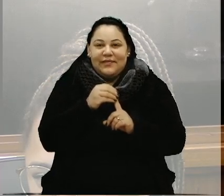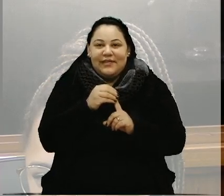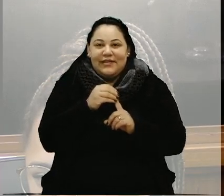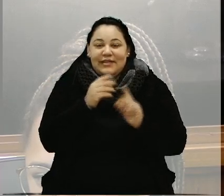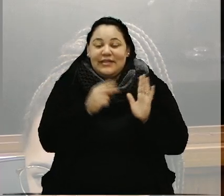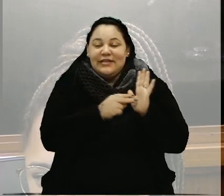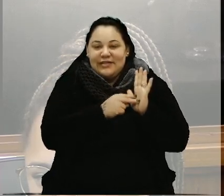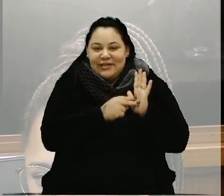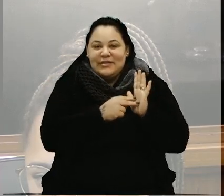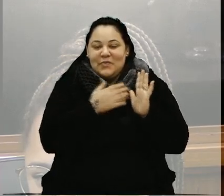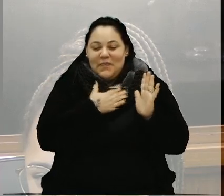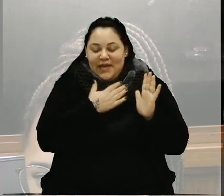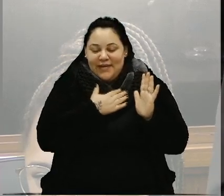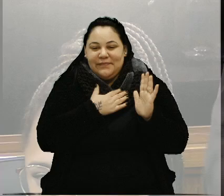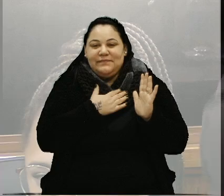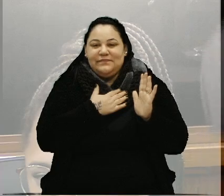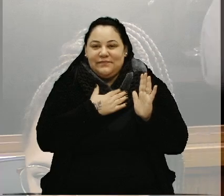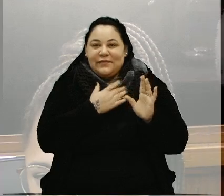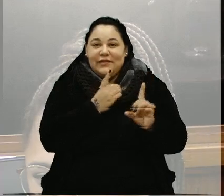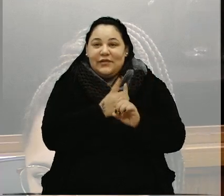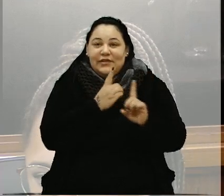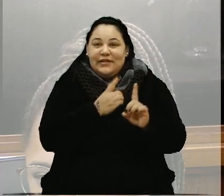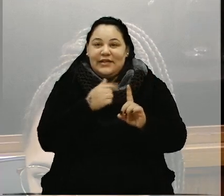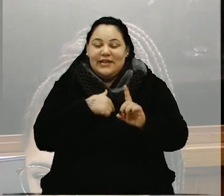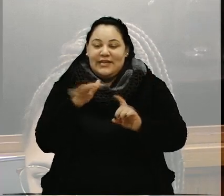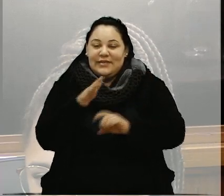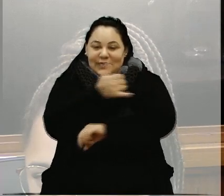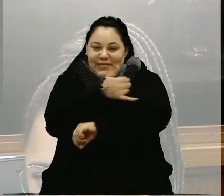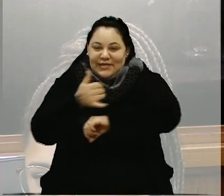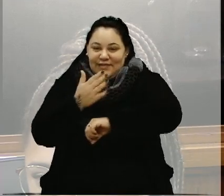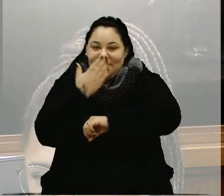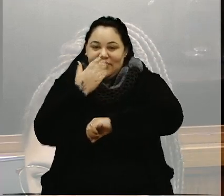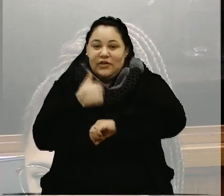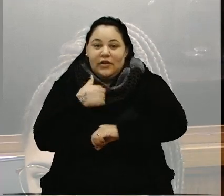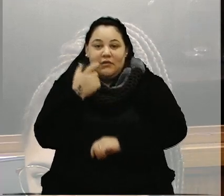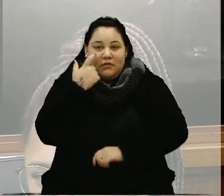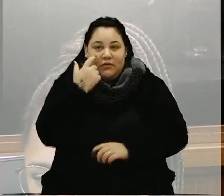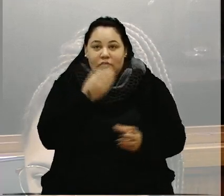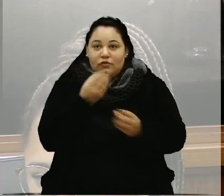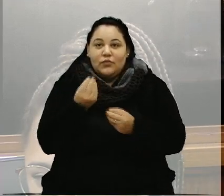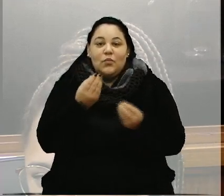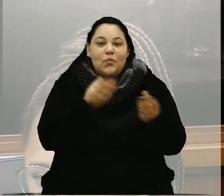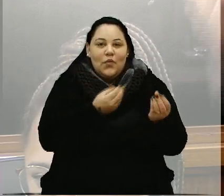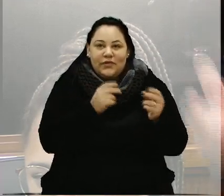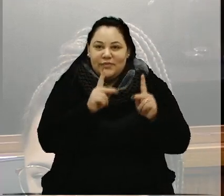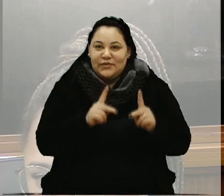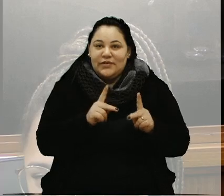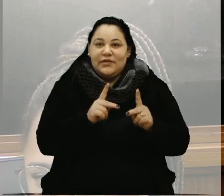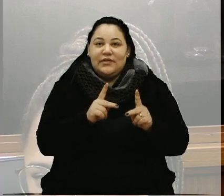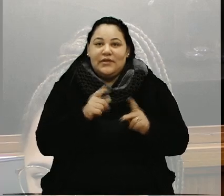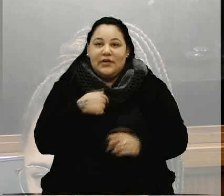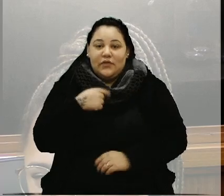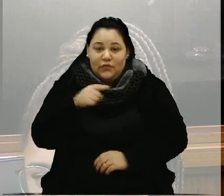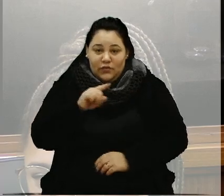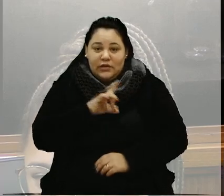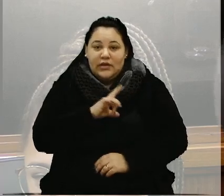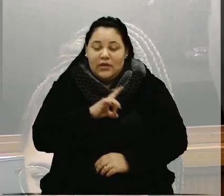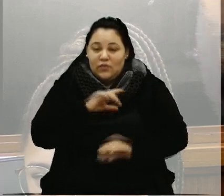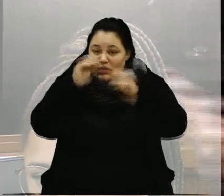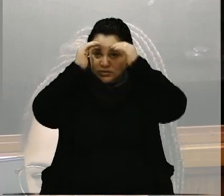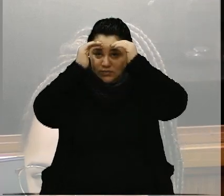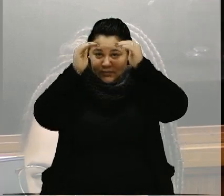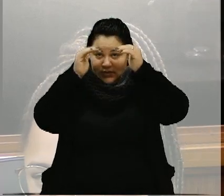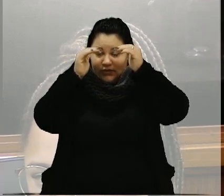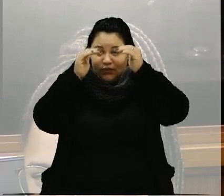encontrando, e passo às vezes na frente da igreja e tantas pessoas, já fui convidado, vou lá porque tenho um respeito enorme